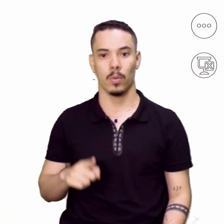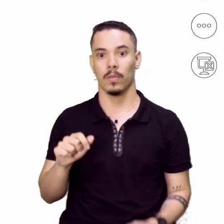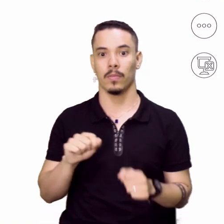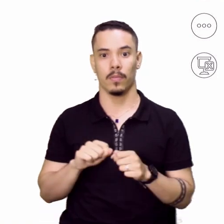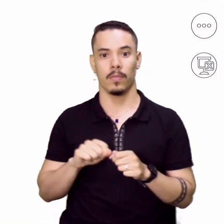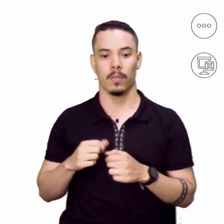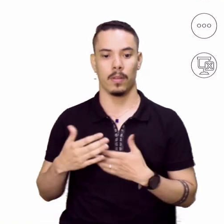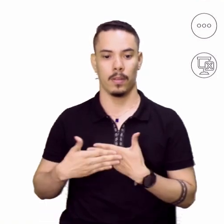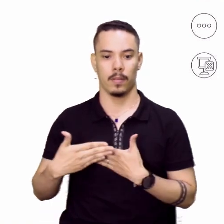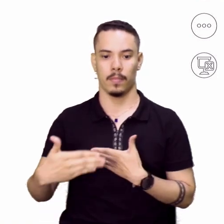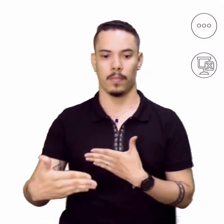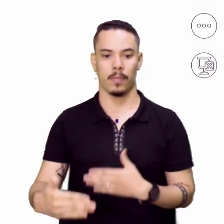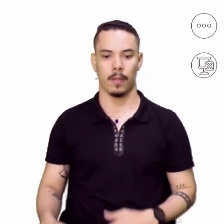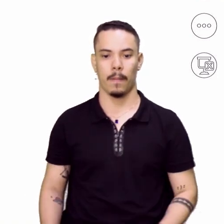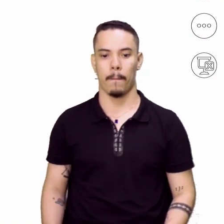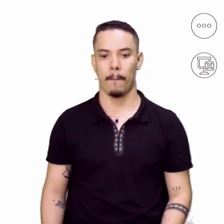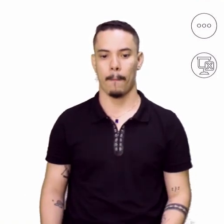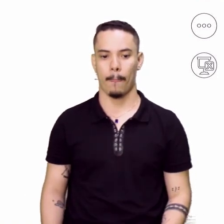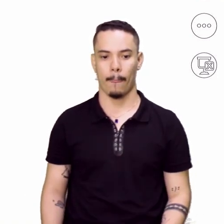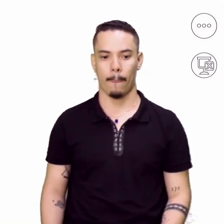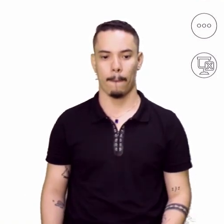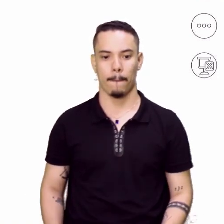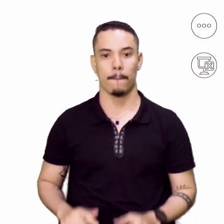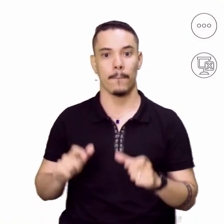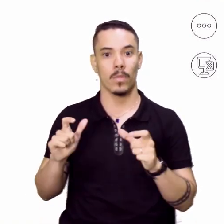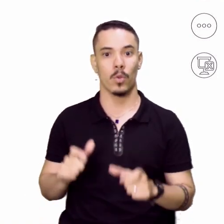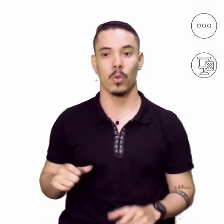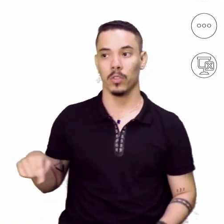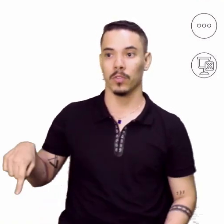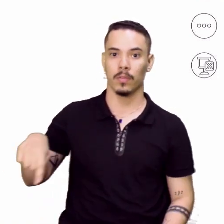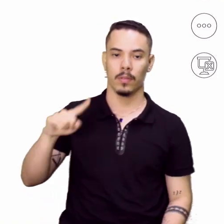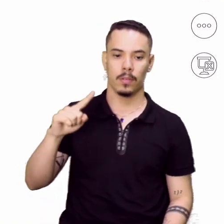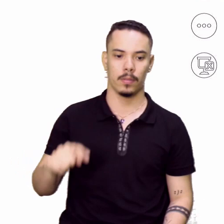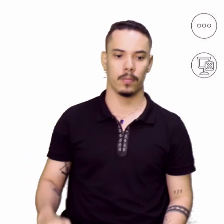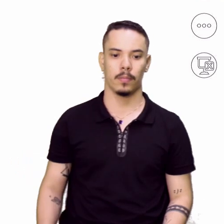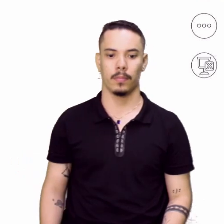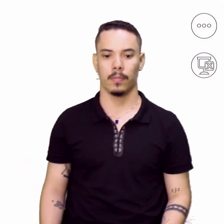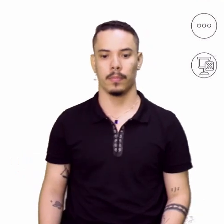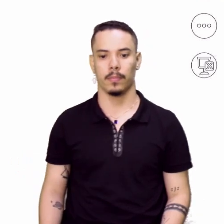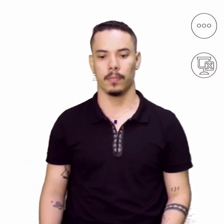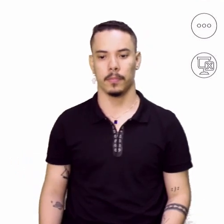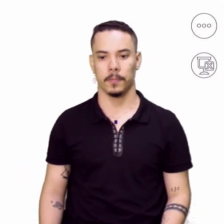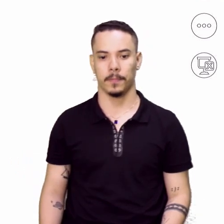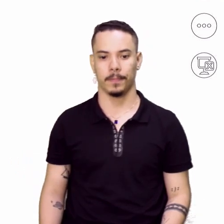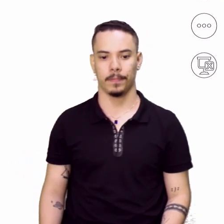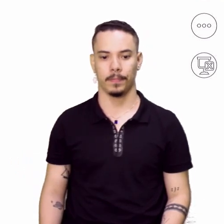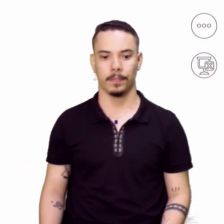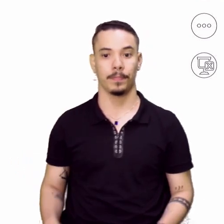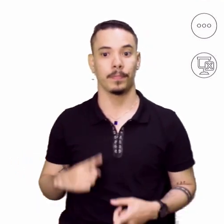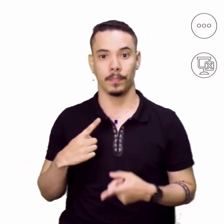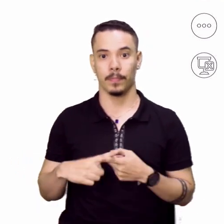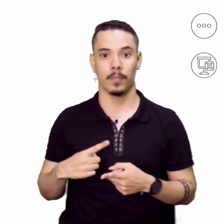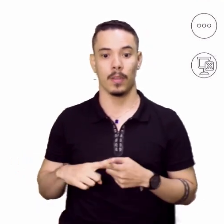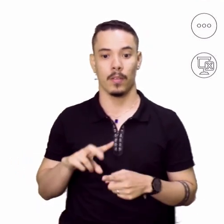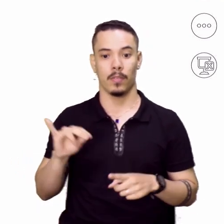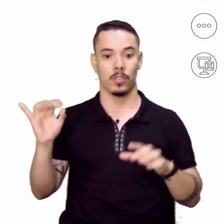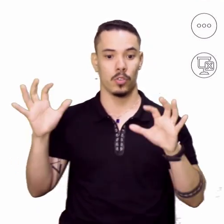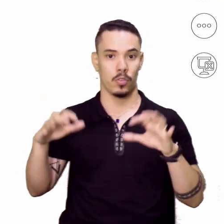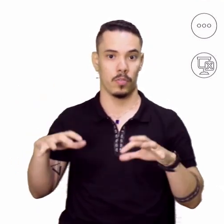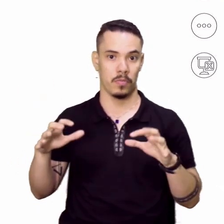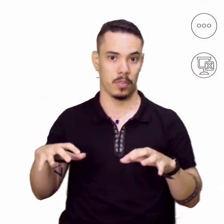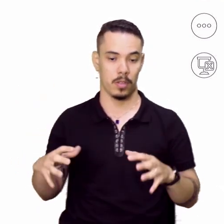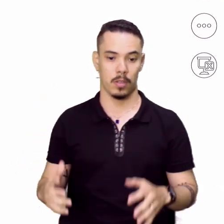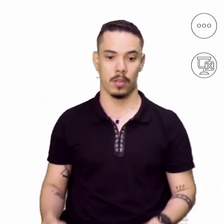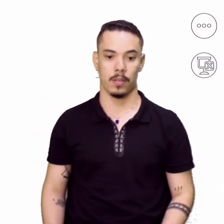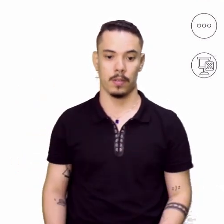fará Where Will he go onde ele irá why Will it rain Por que Choverá aí não